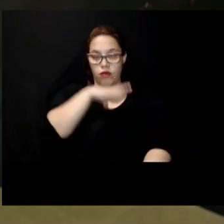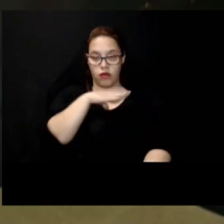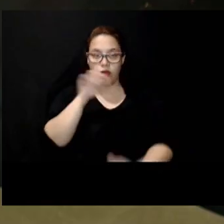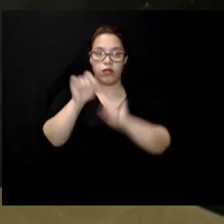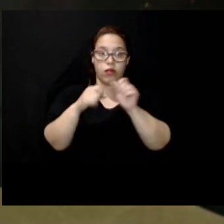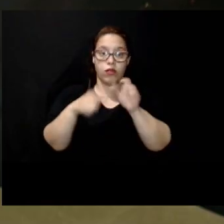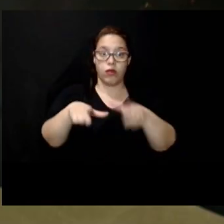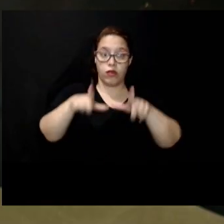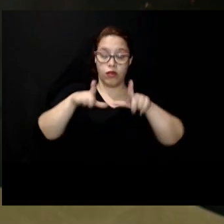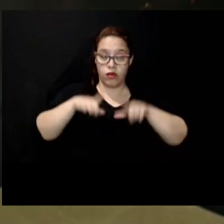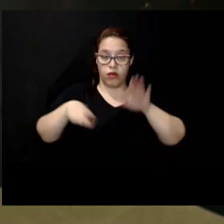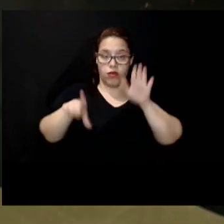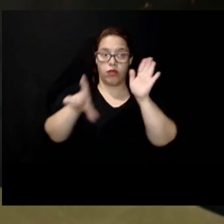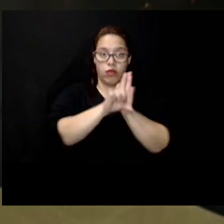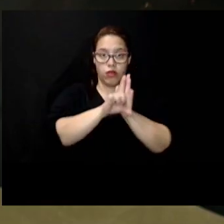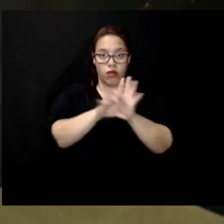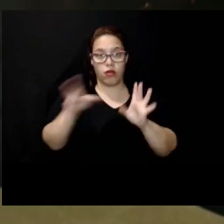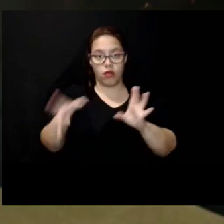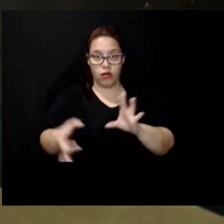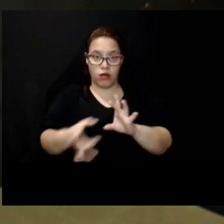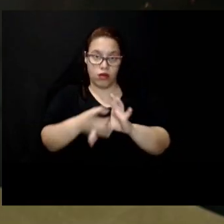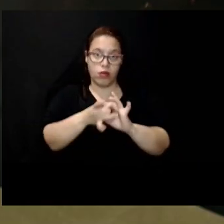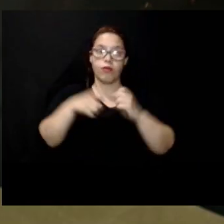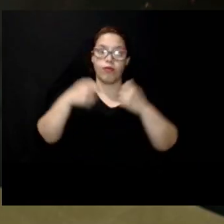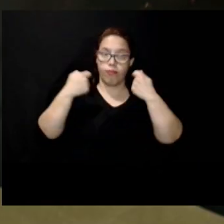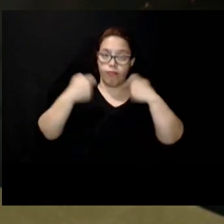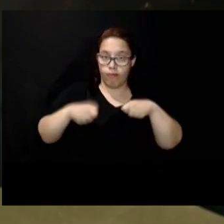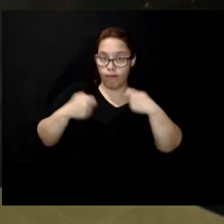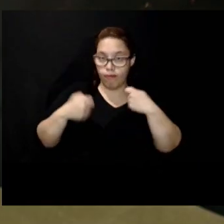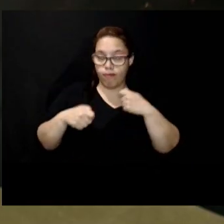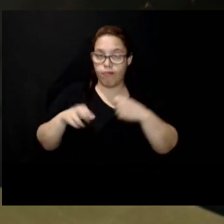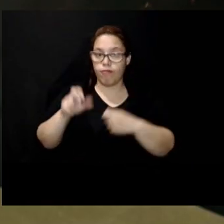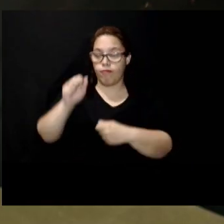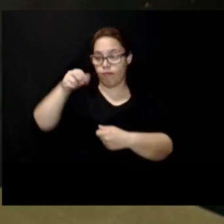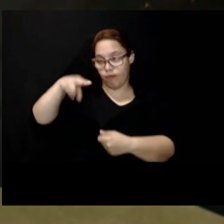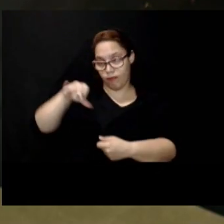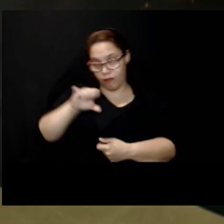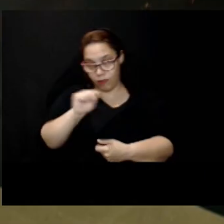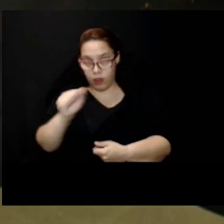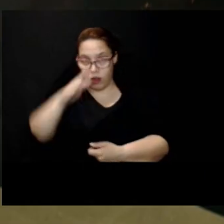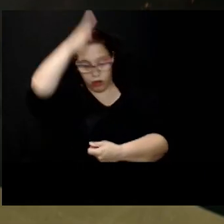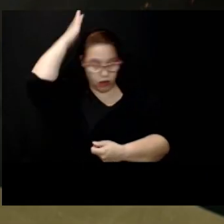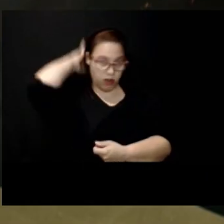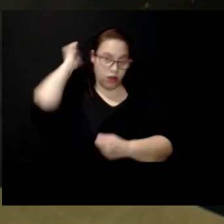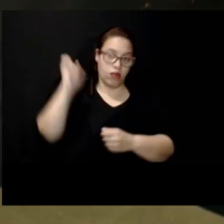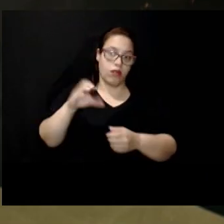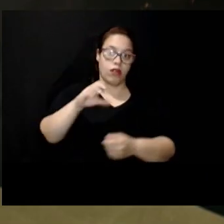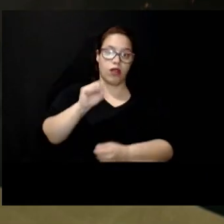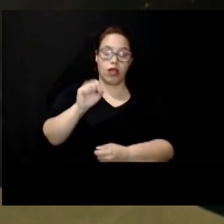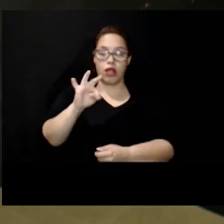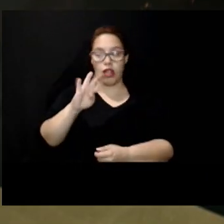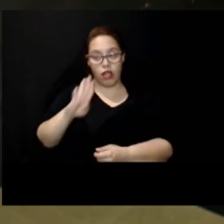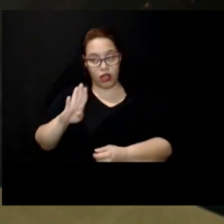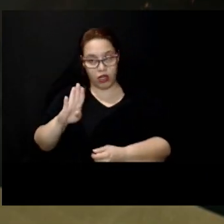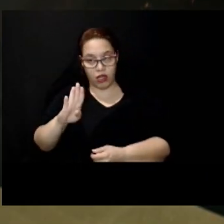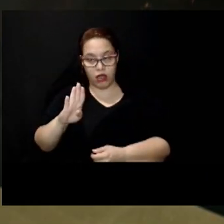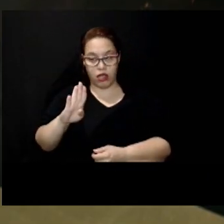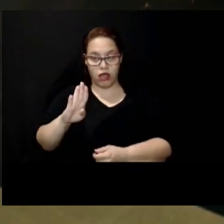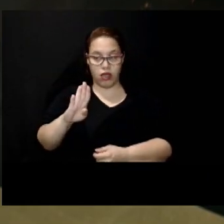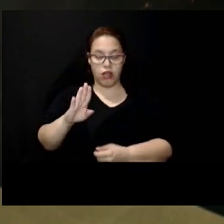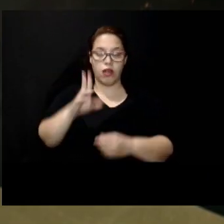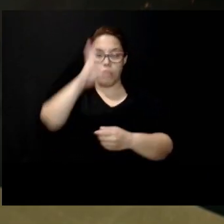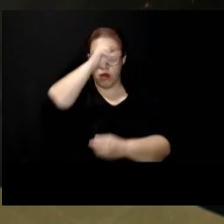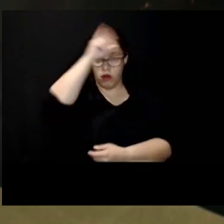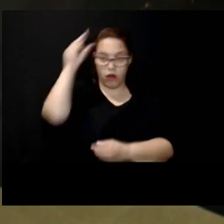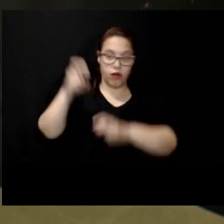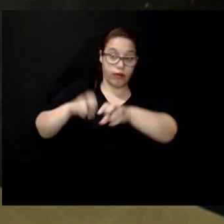licenciamento, integrando as exigências da Vigilância Sanitária, Corpo de Bombeiros, CETESB, Agricultura e Prefeitura, e inclui